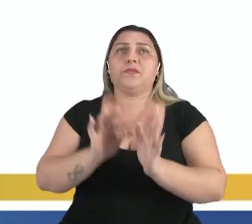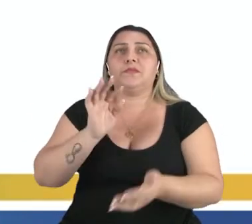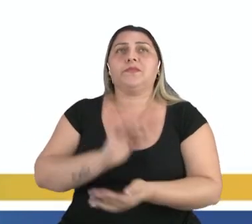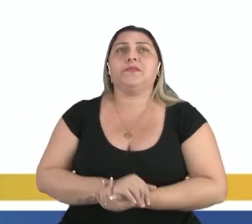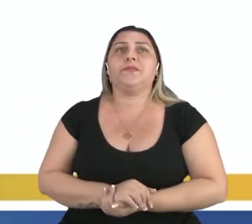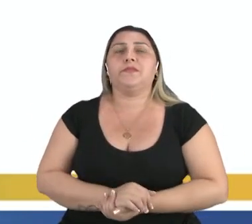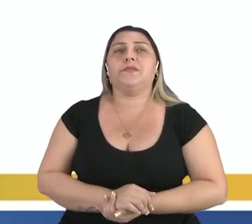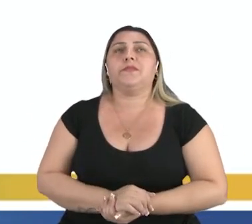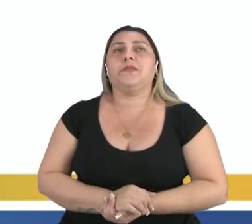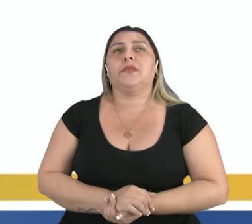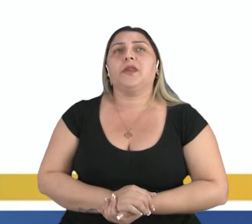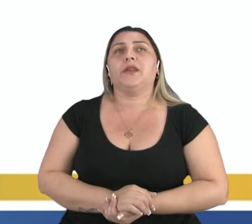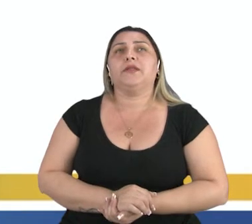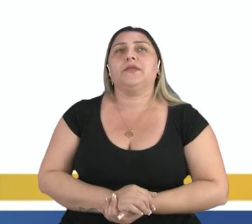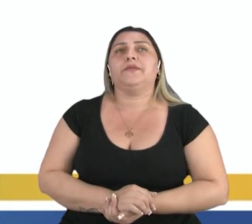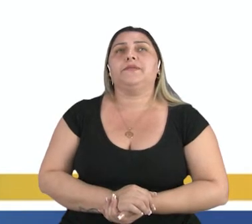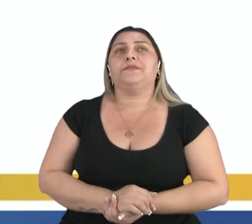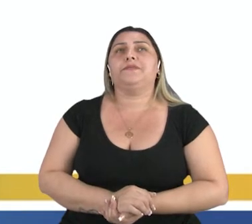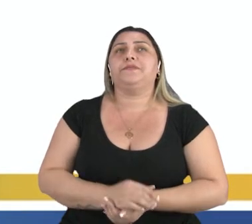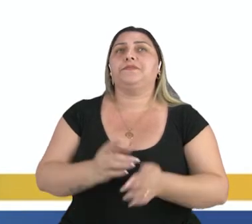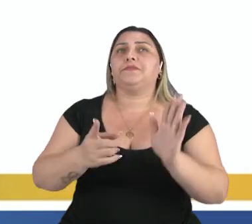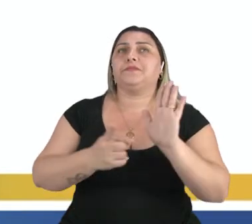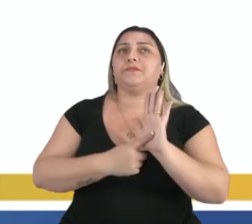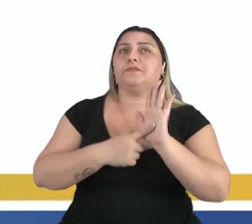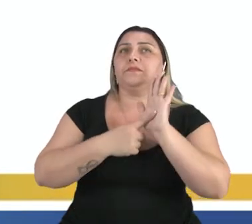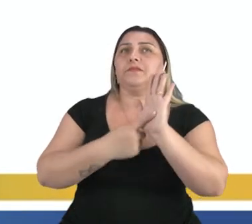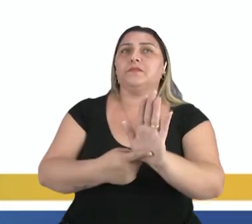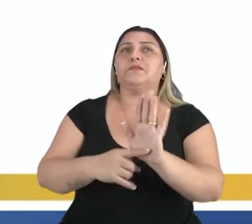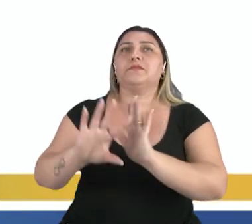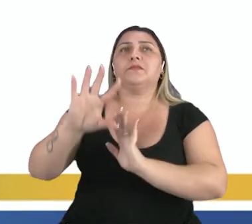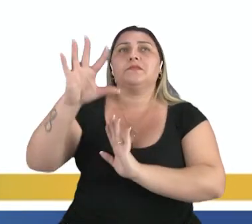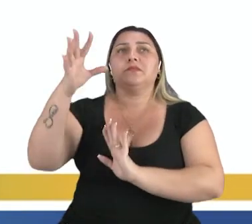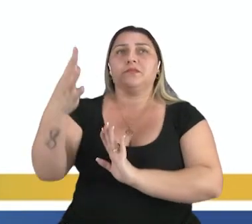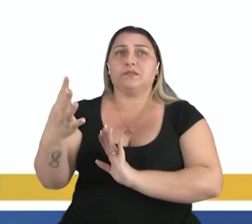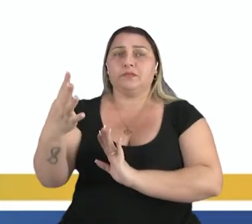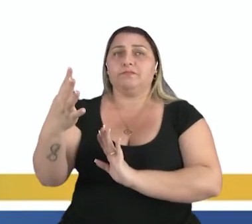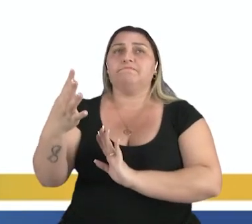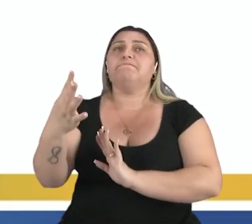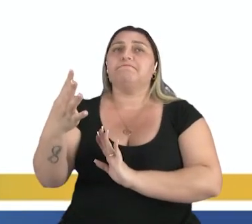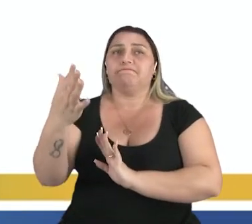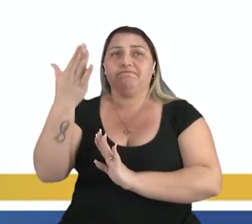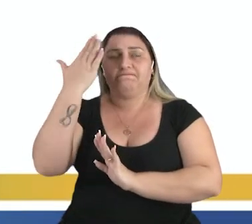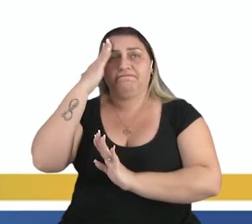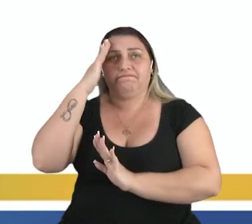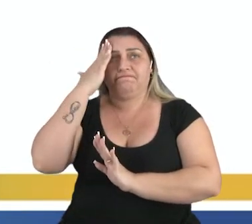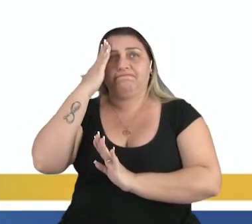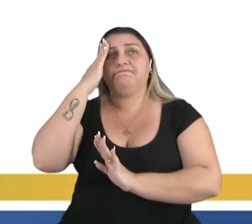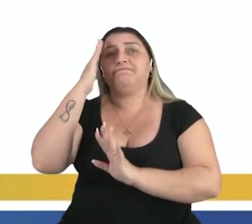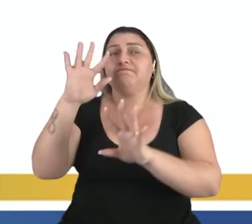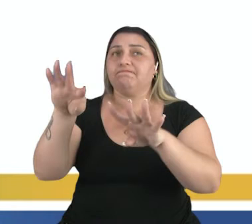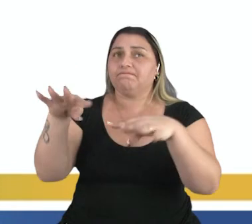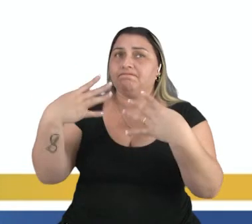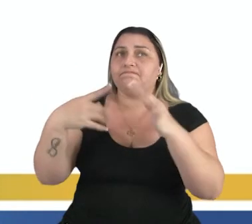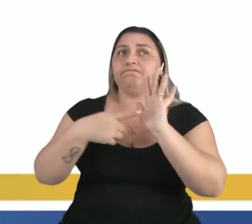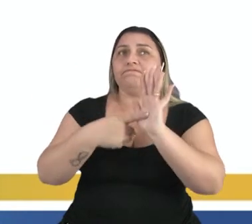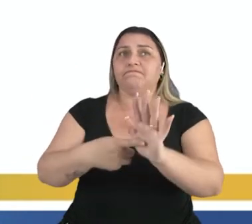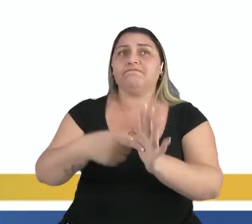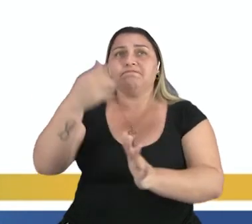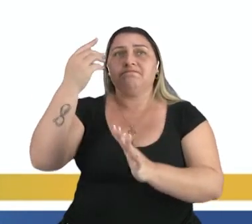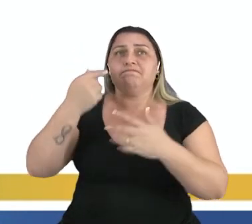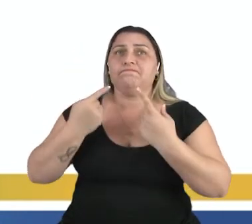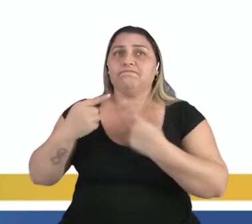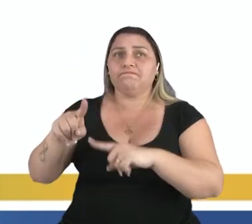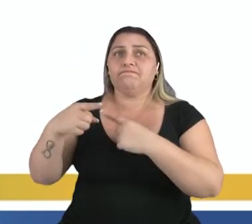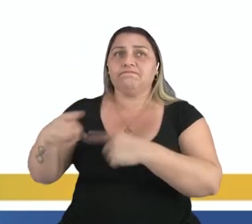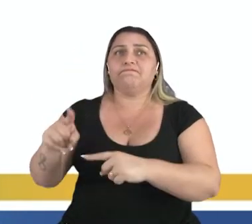das funções sociais desse gênero textual, que é o quê? Apresentar, chamar a atenção,